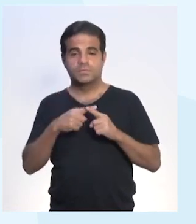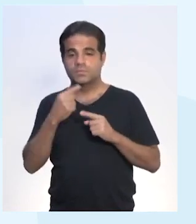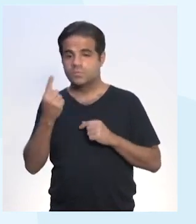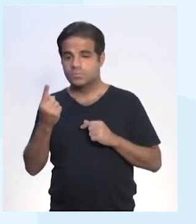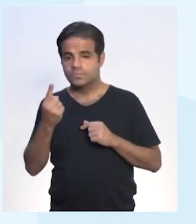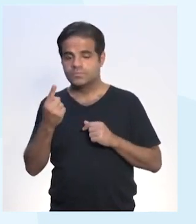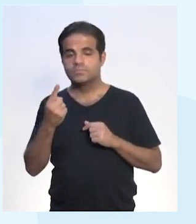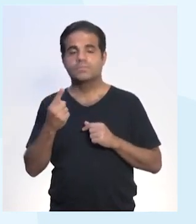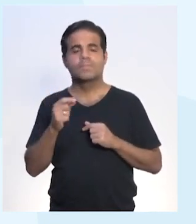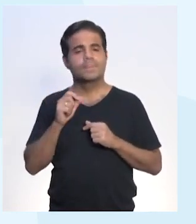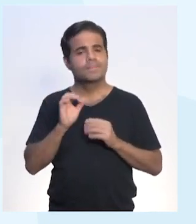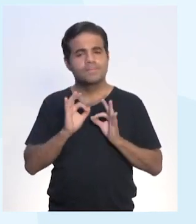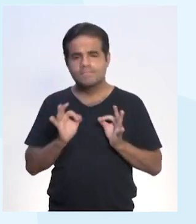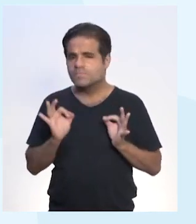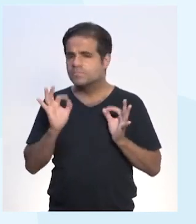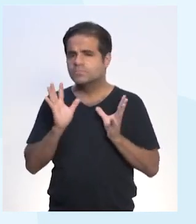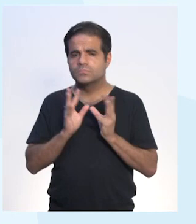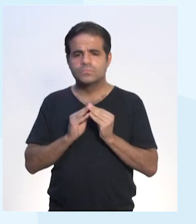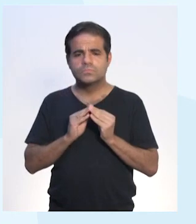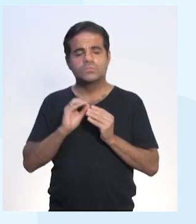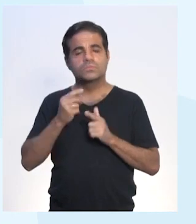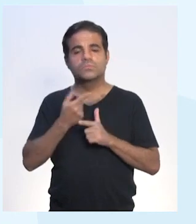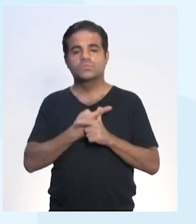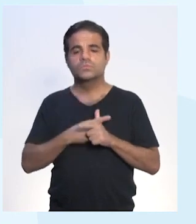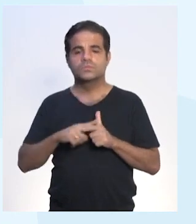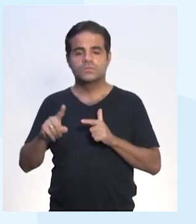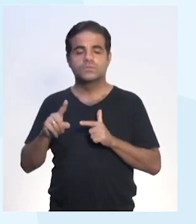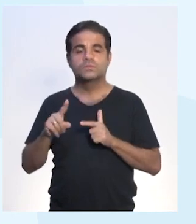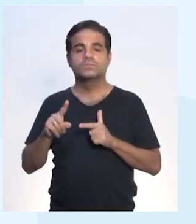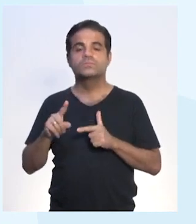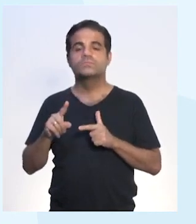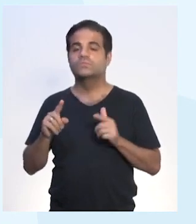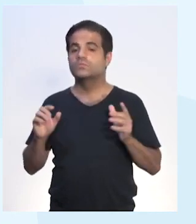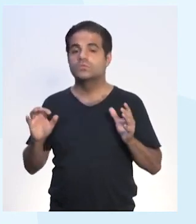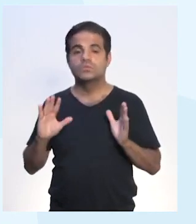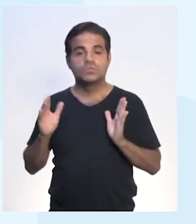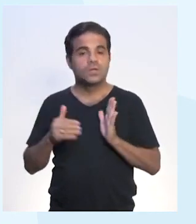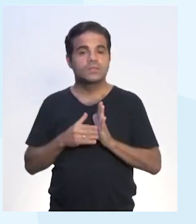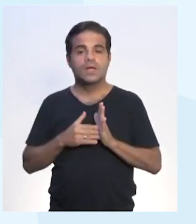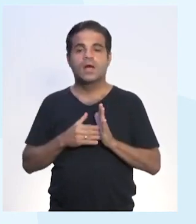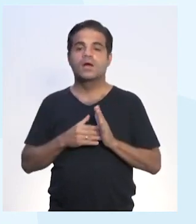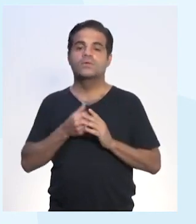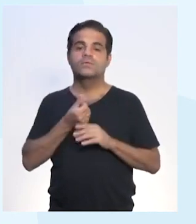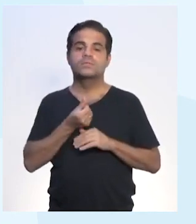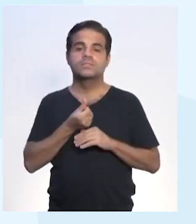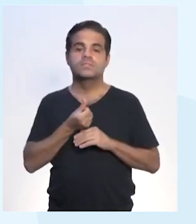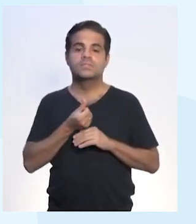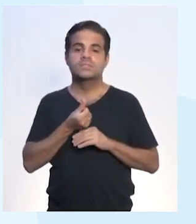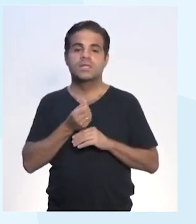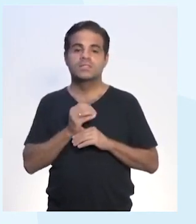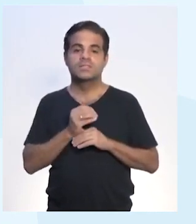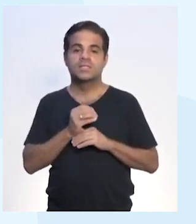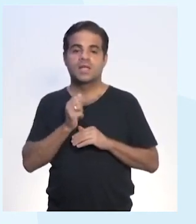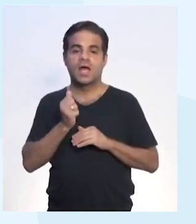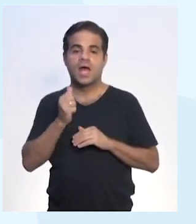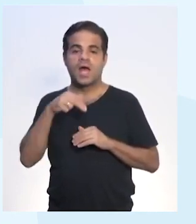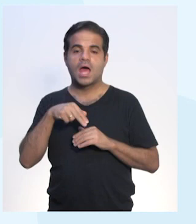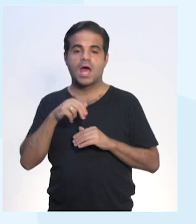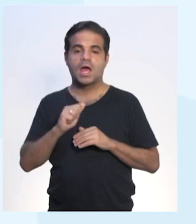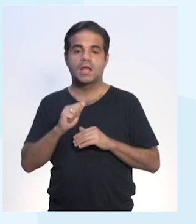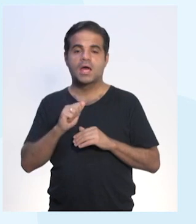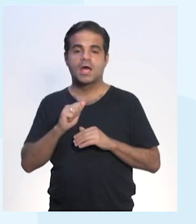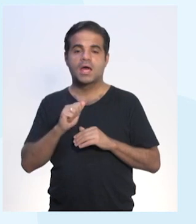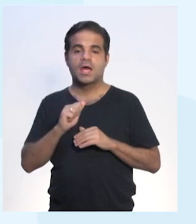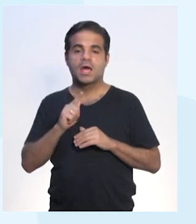1. Simplifico ou divido. Conclusão, total, 60 anagramas.